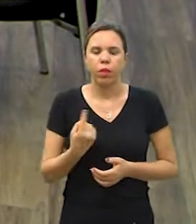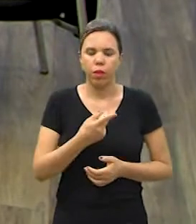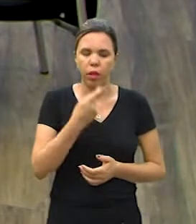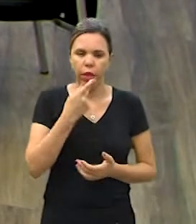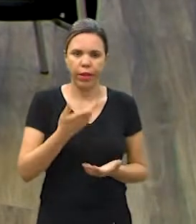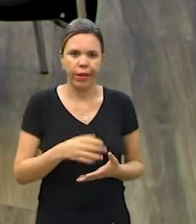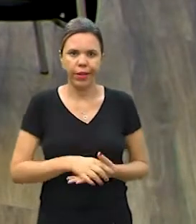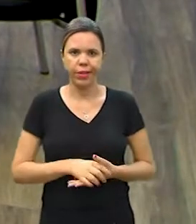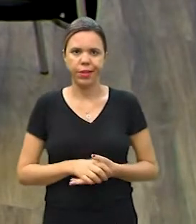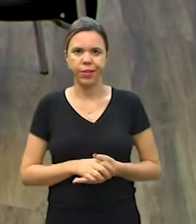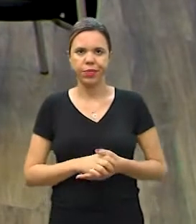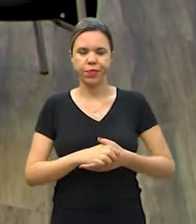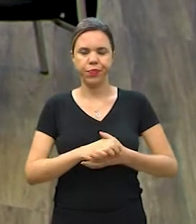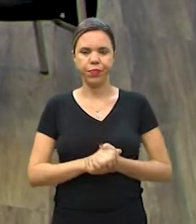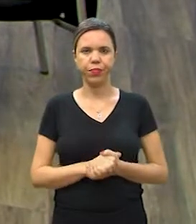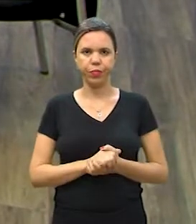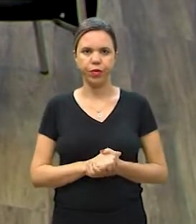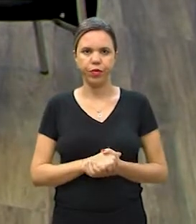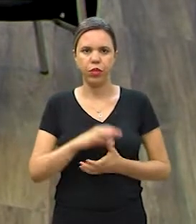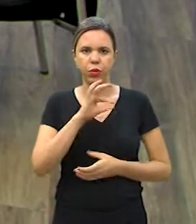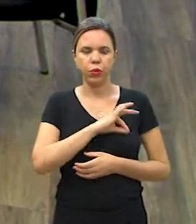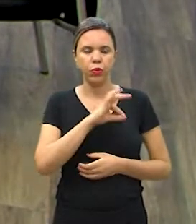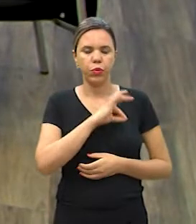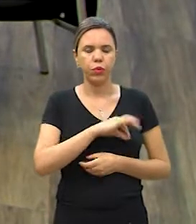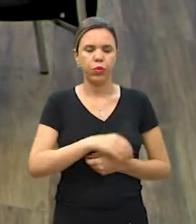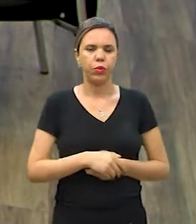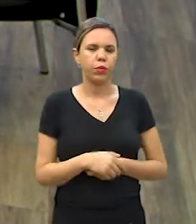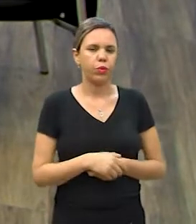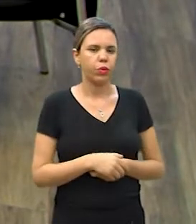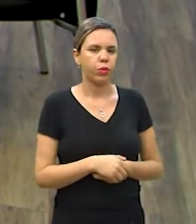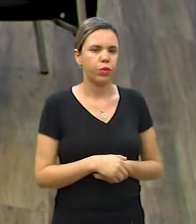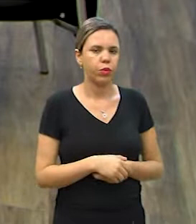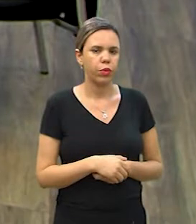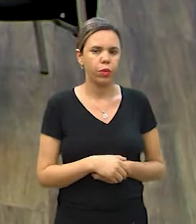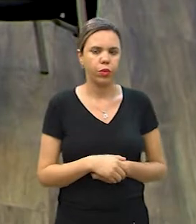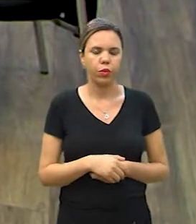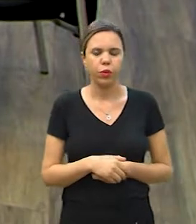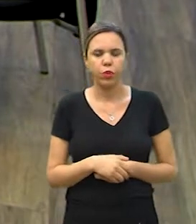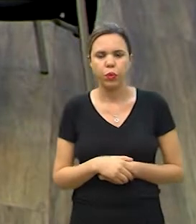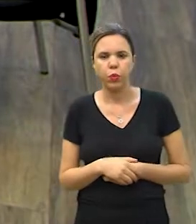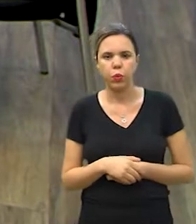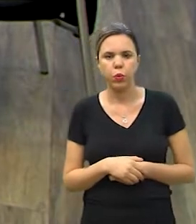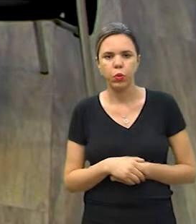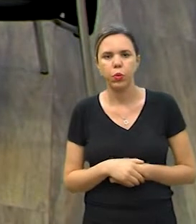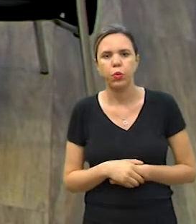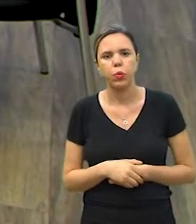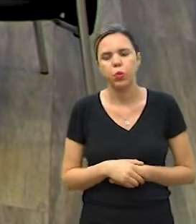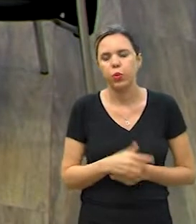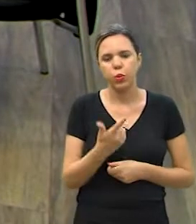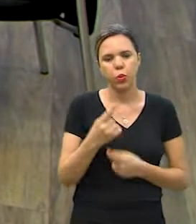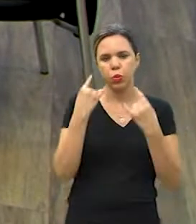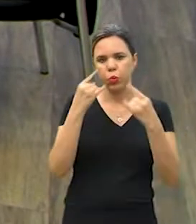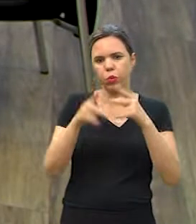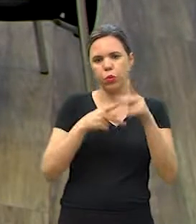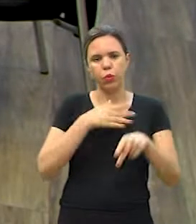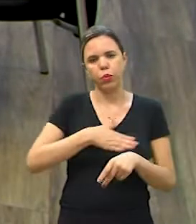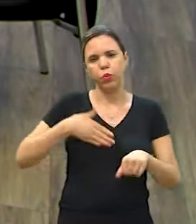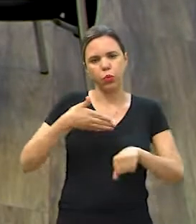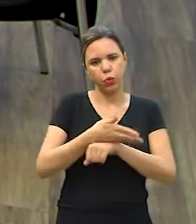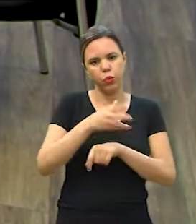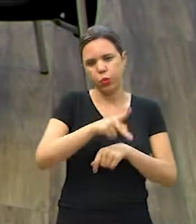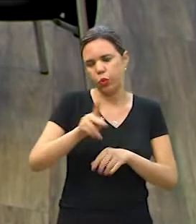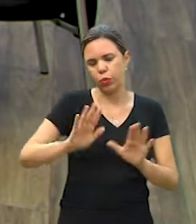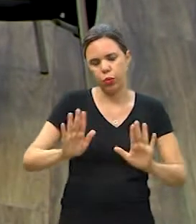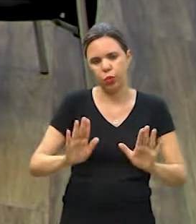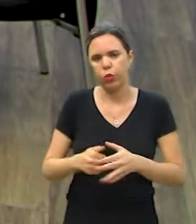gente está falando, a questão salarial, ela não tem atraído pessoas que gostariam